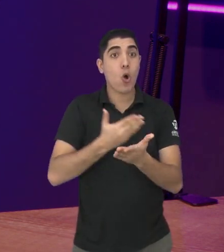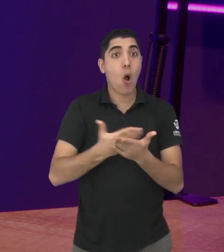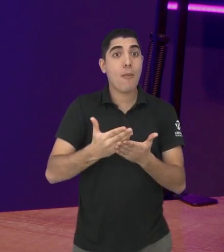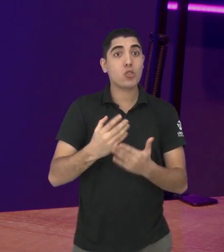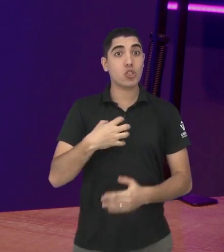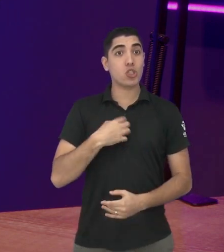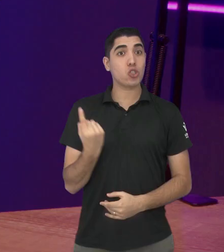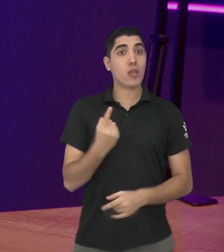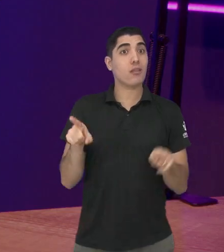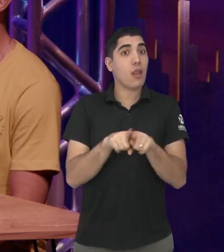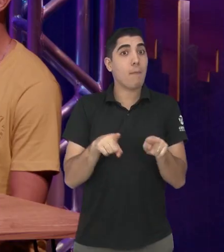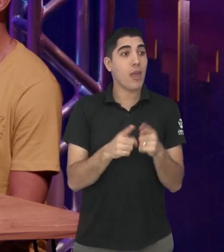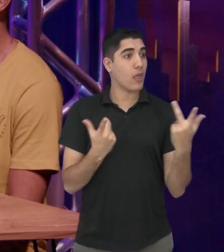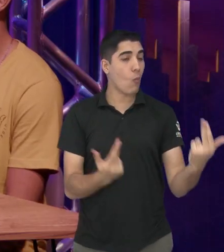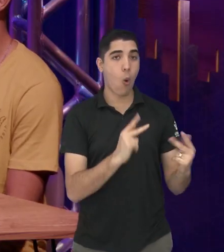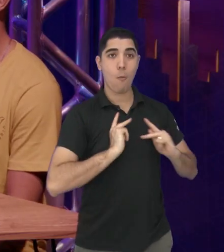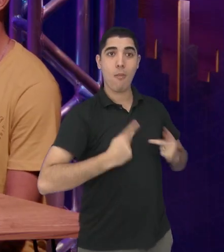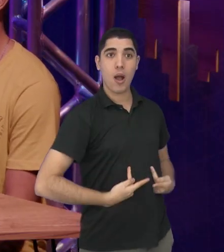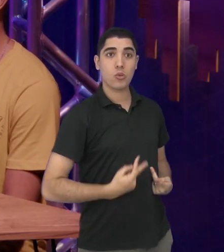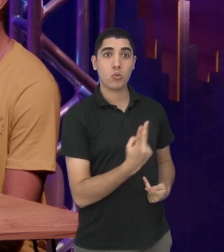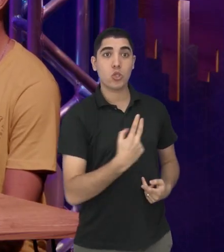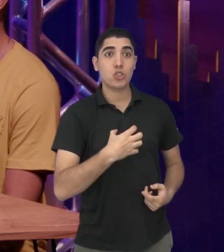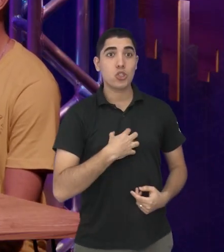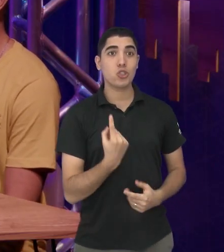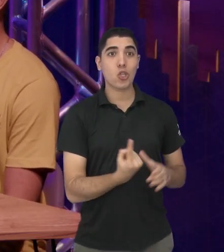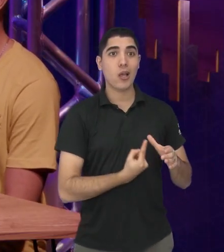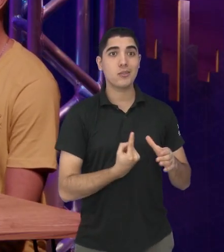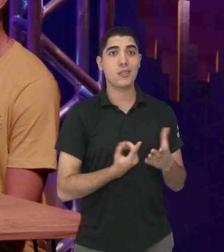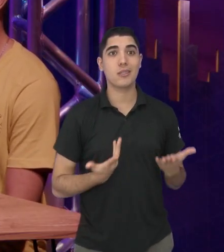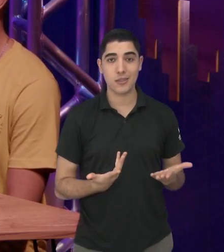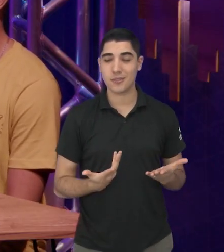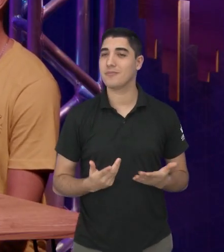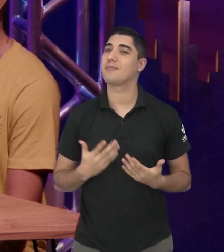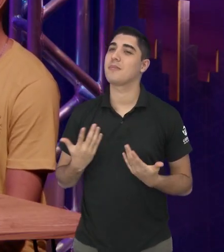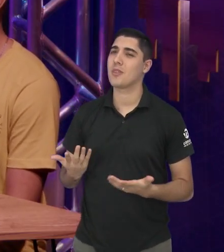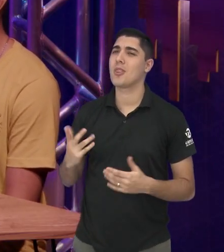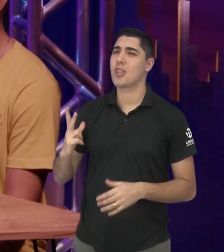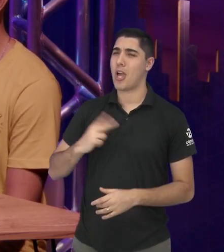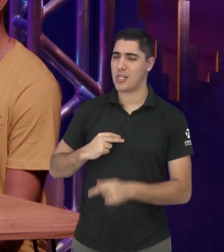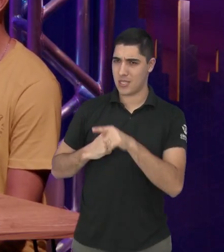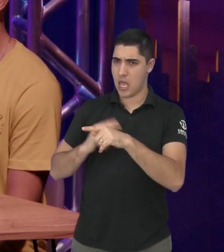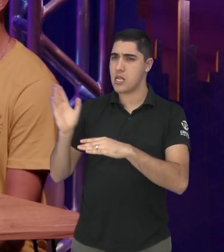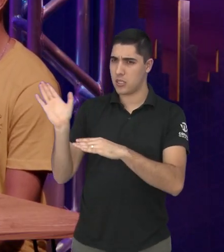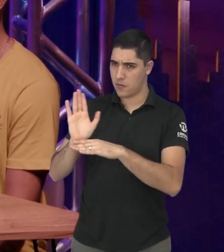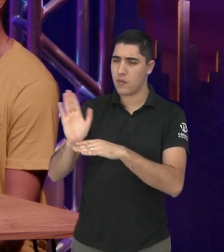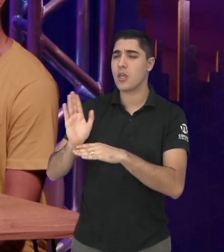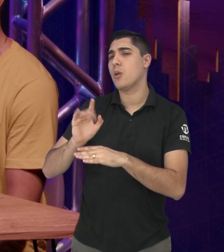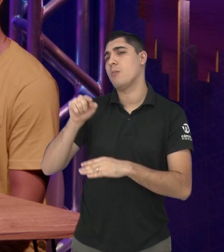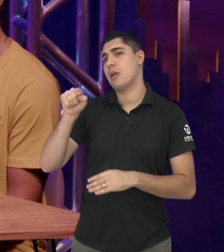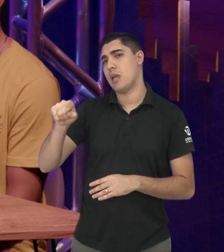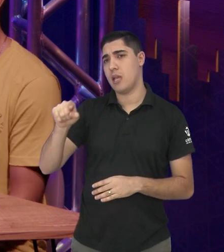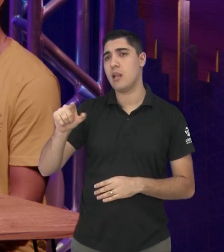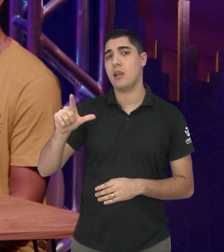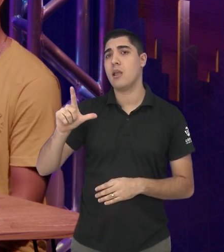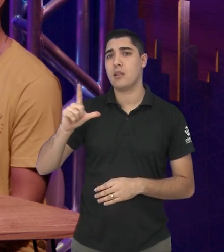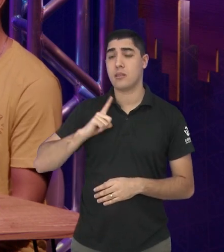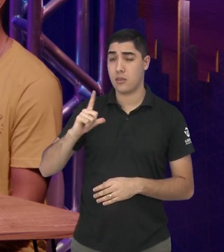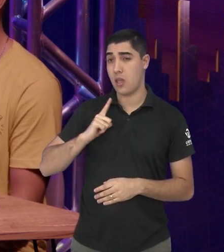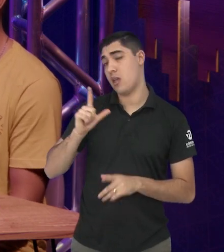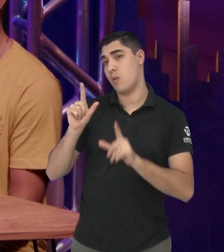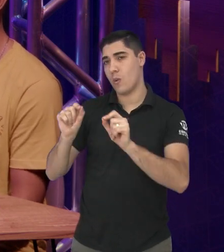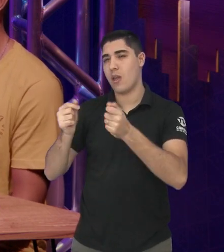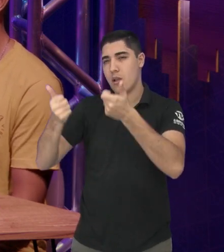problema aumenta. Nossa, e imagina só, porque eu acho que esse filme tem muito também